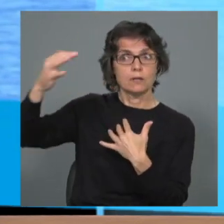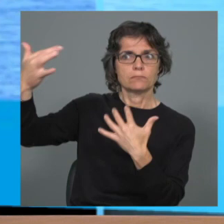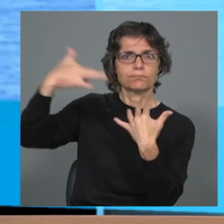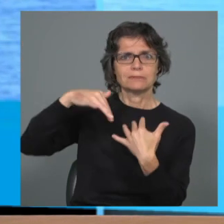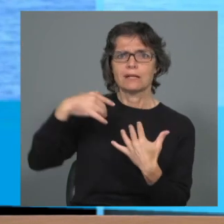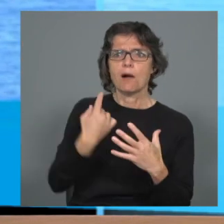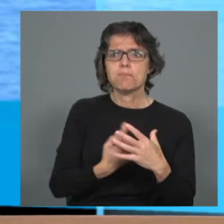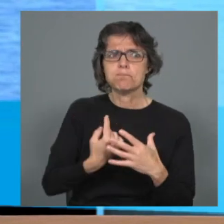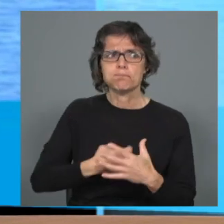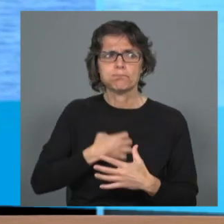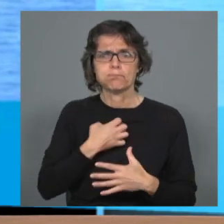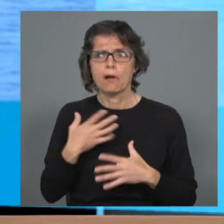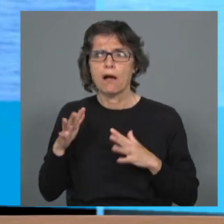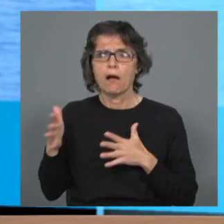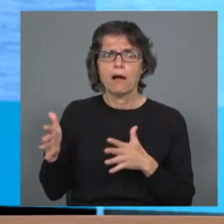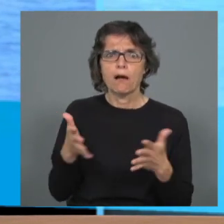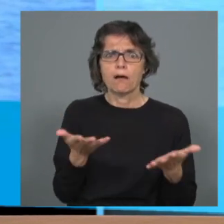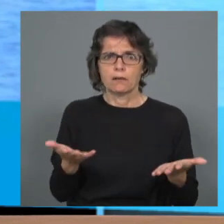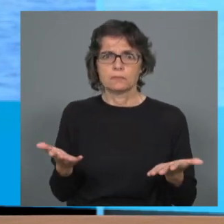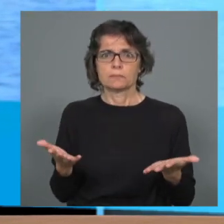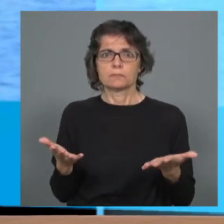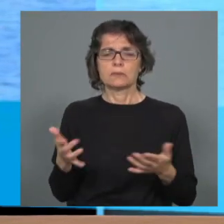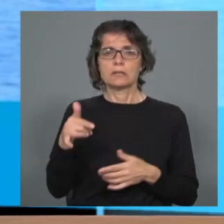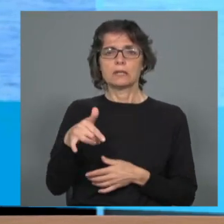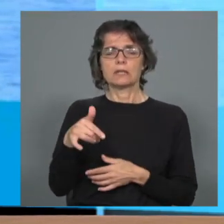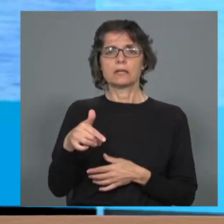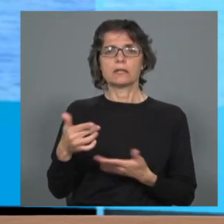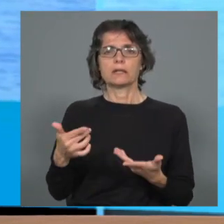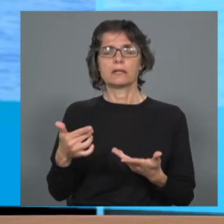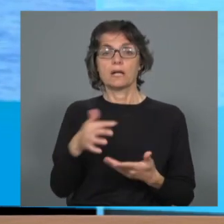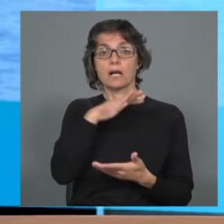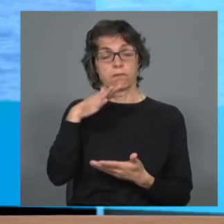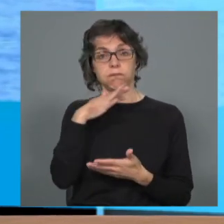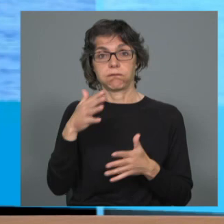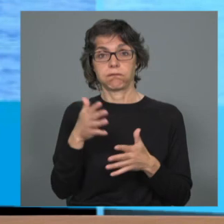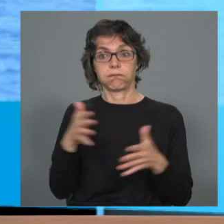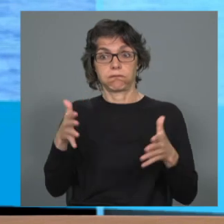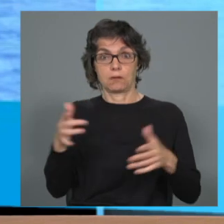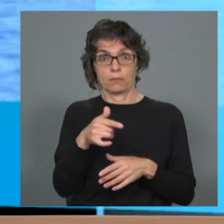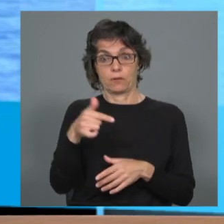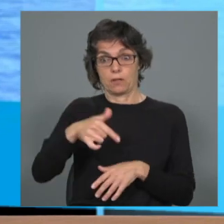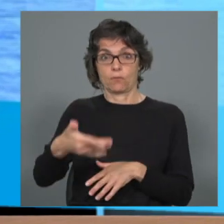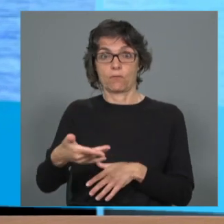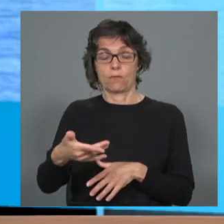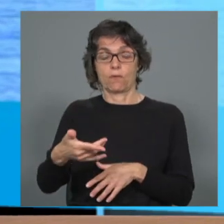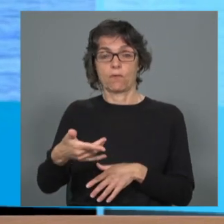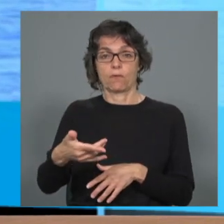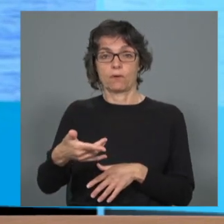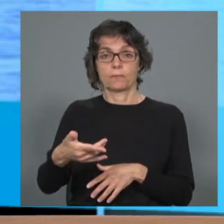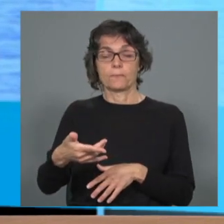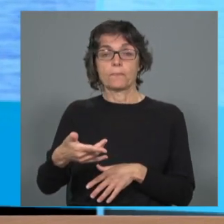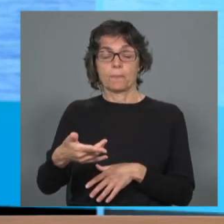sozinhos. Também o que é certo é que muitas das famílias atuais, não só das